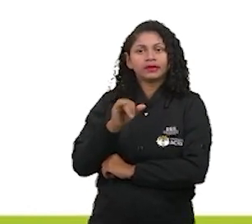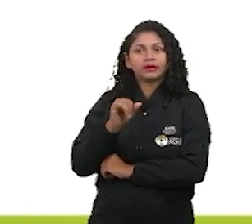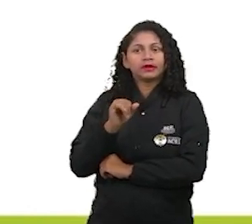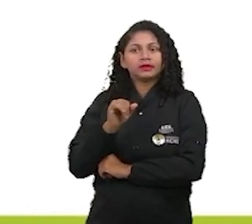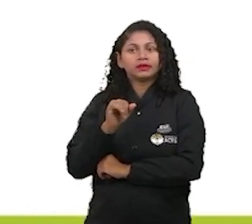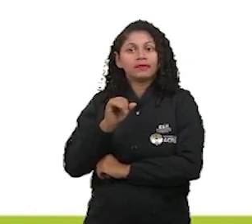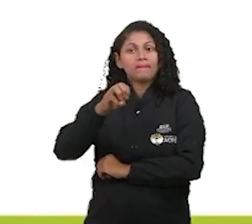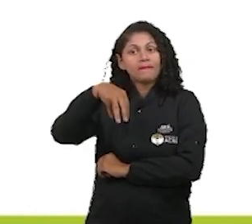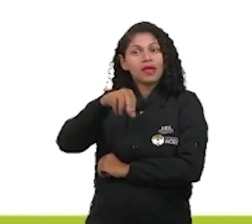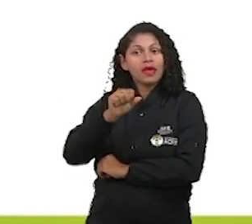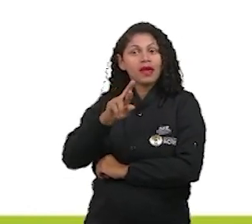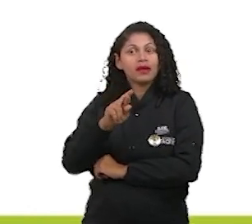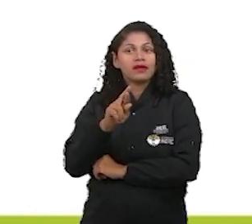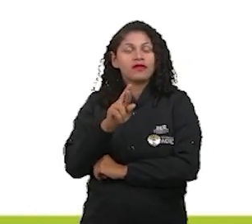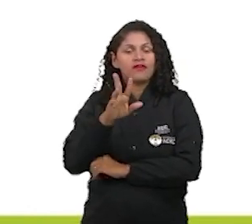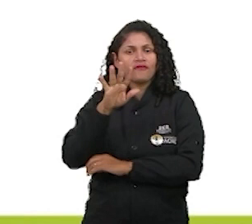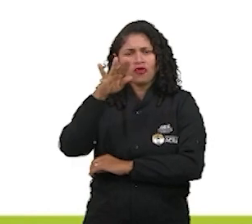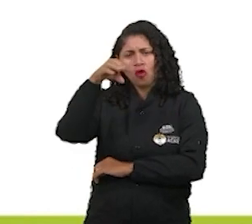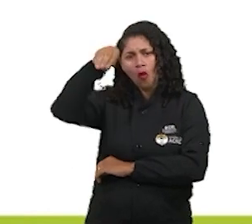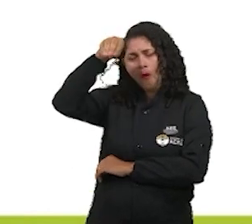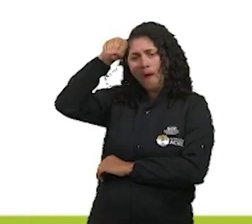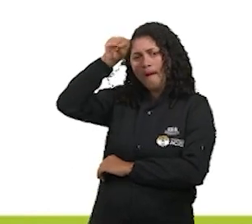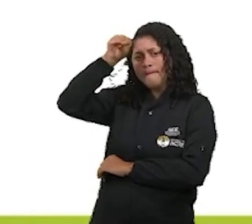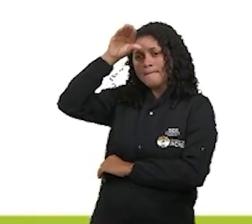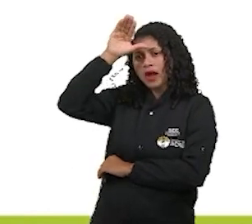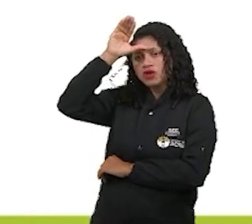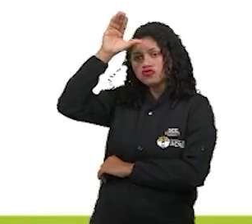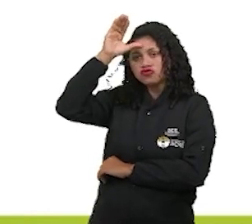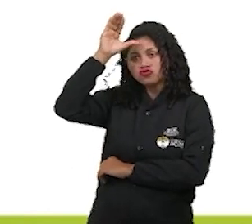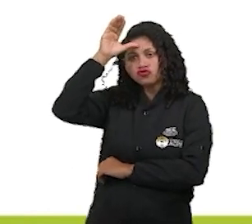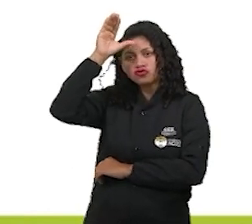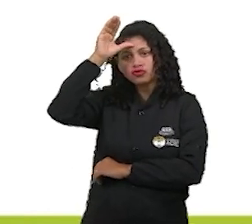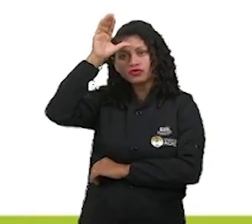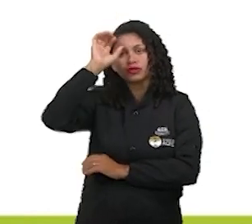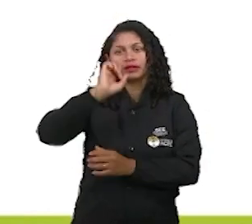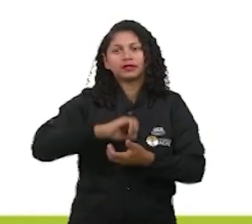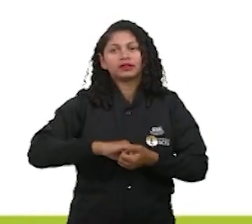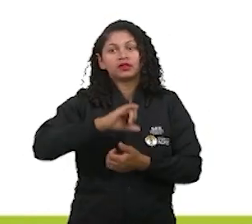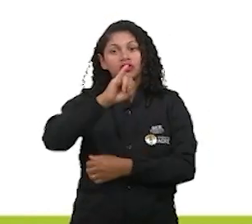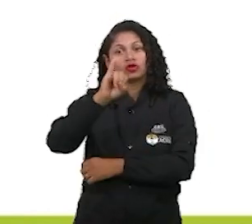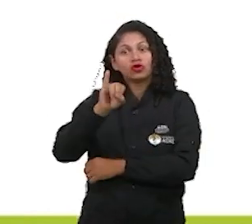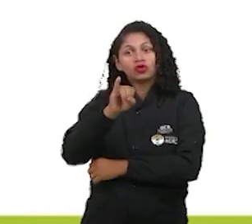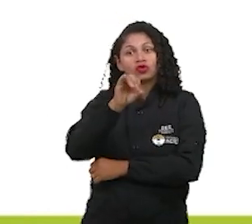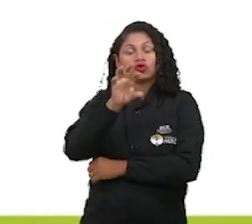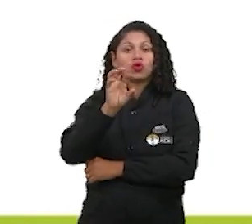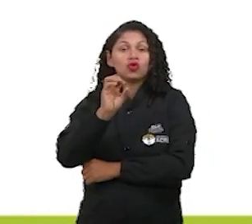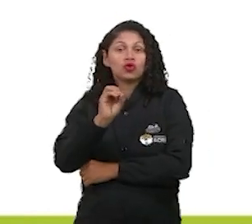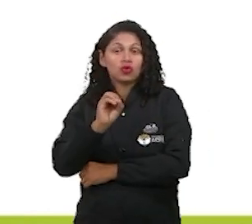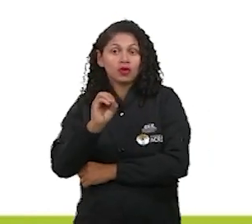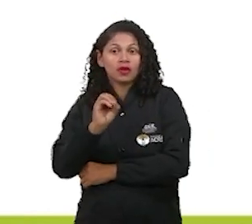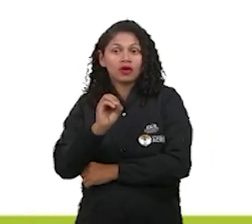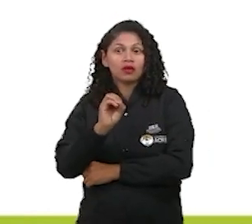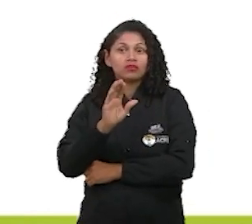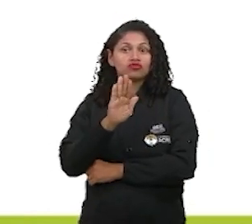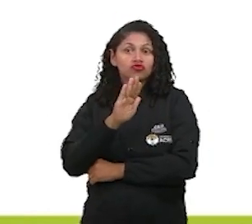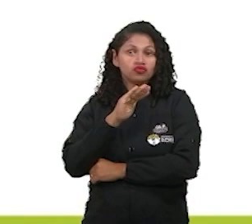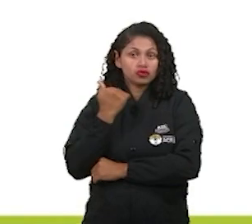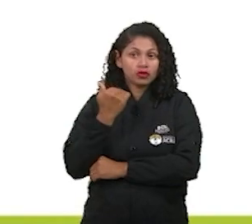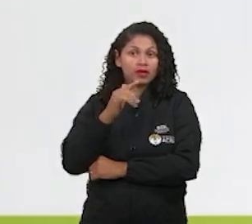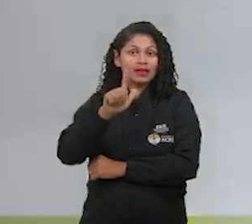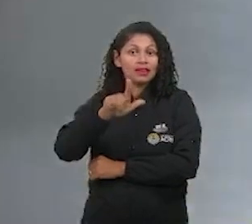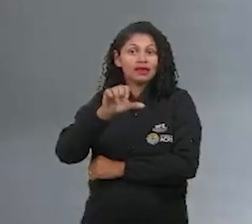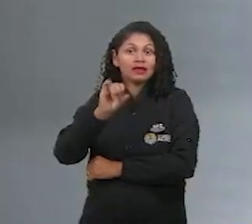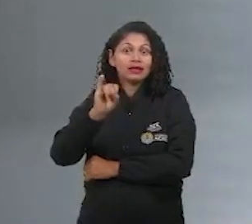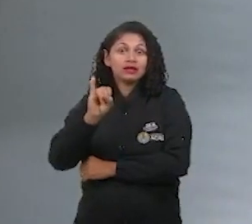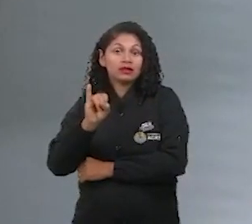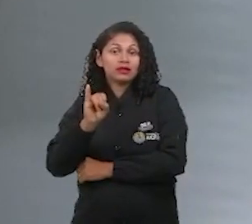suicidou-se e Lili casou com o J. Pinto Fernandes, que não tinha entrado na história. O interessante aqui é que Lili